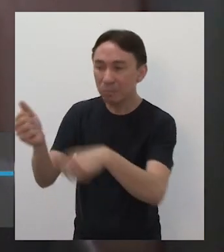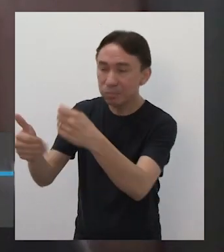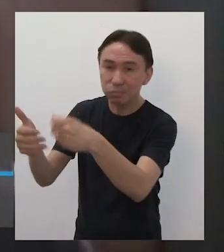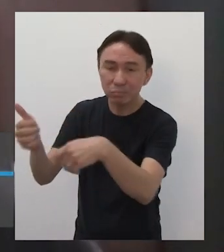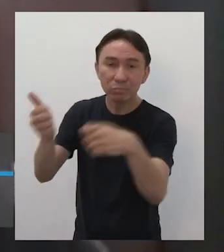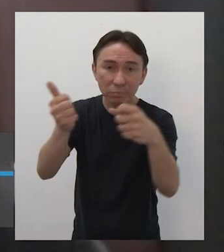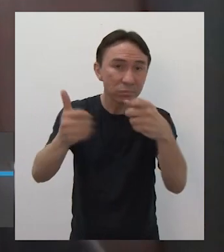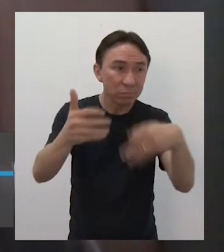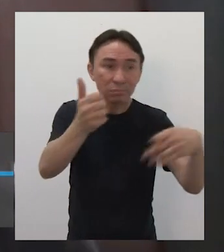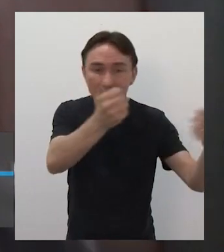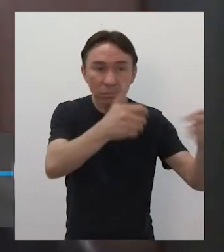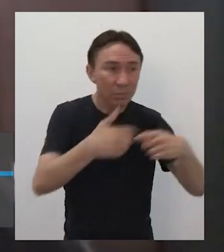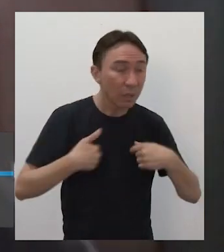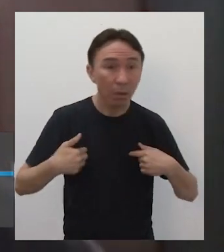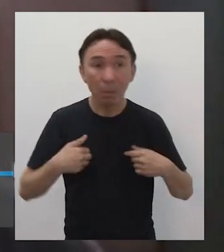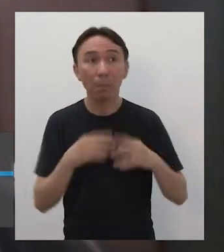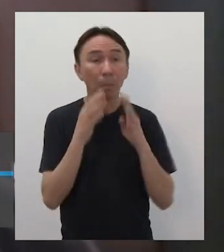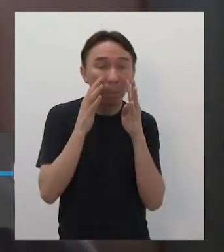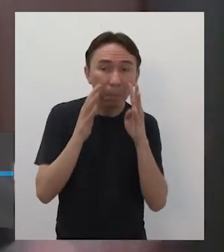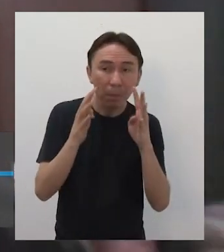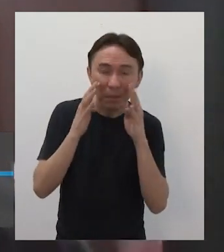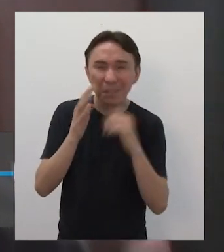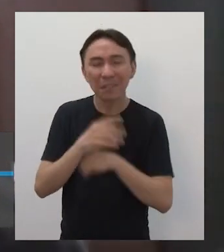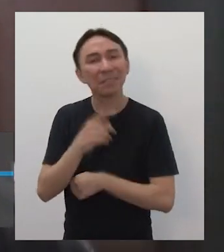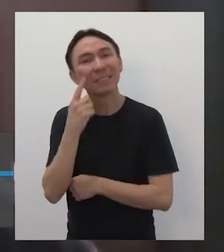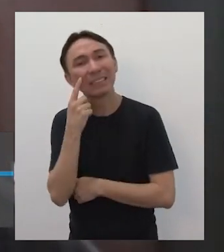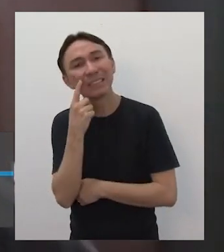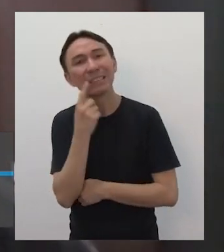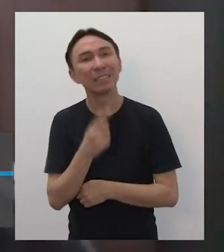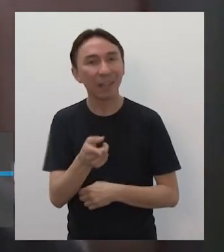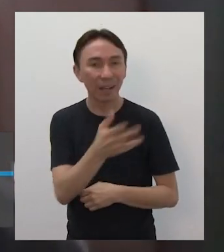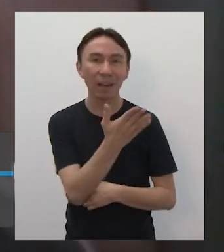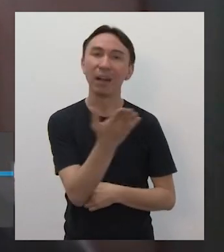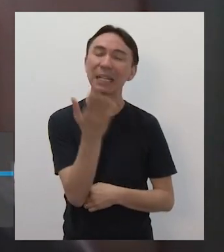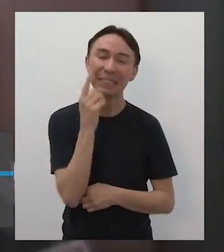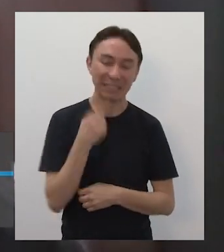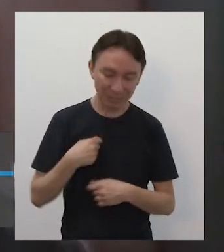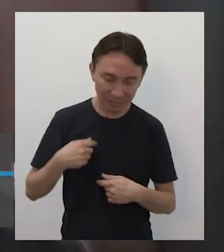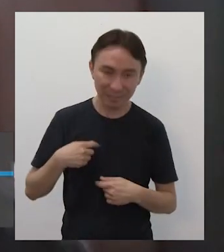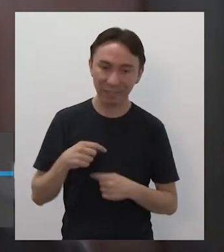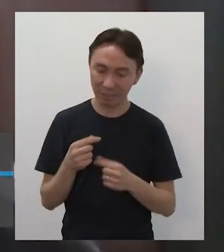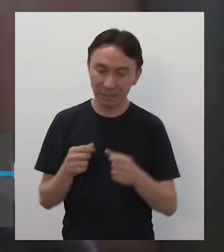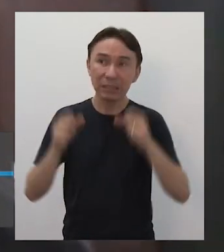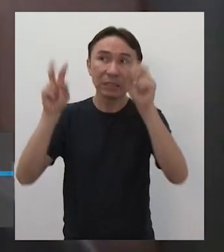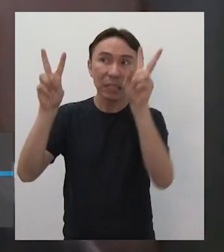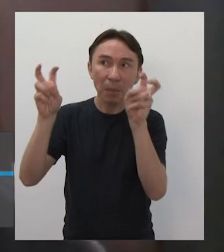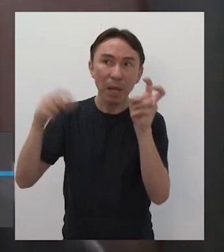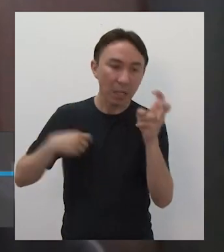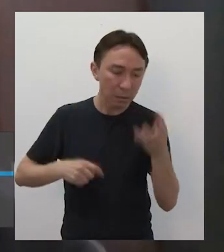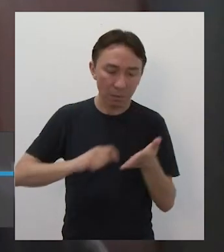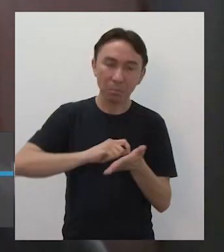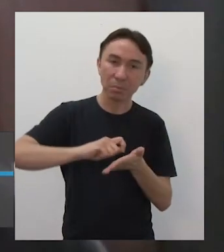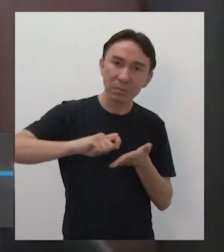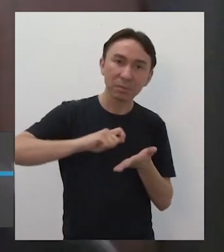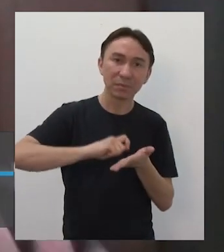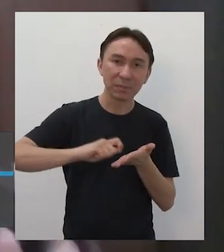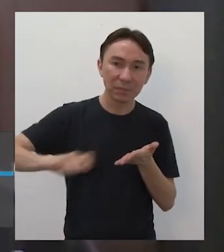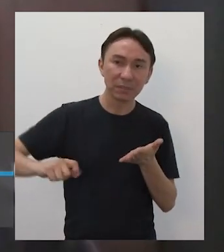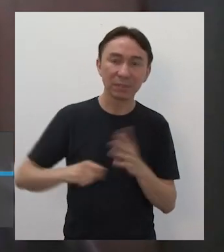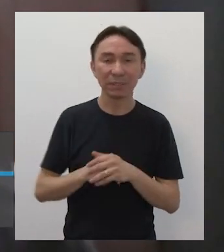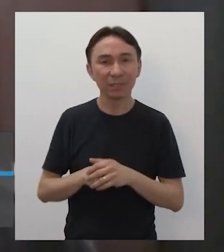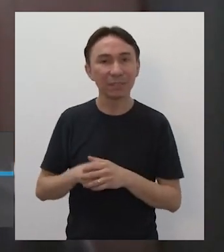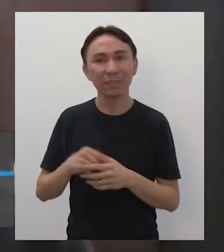vocês, todos eu. Aí você vai escrevendo, vendo meu, vou falar sobre isso, vou falar sobre aquilo, não sei. A abertura